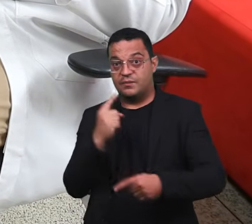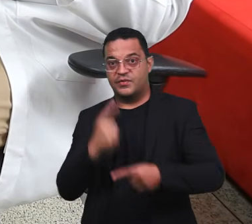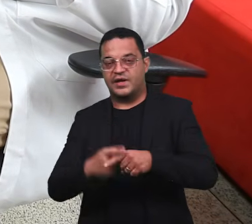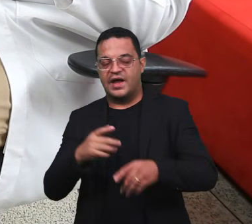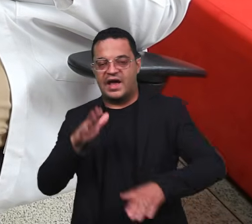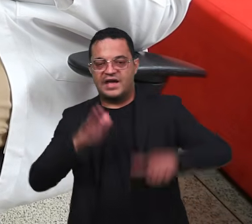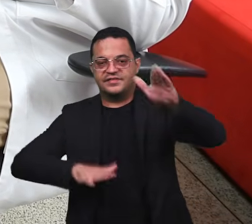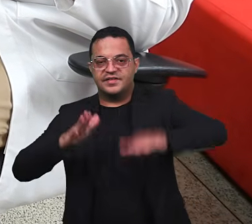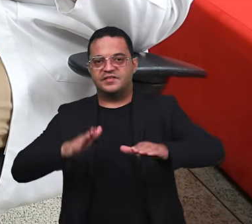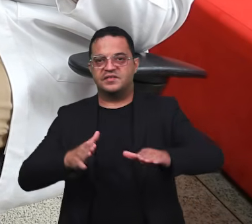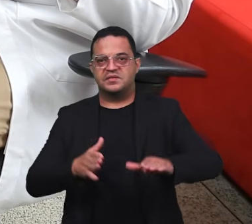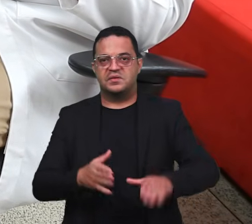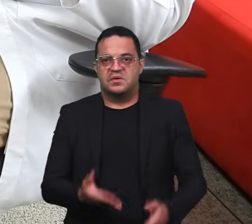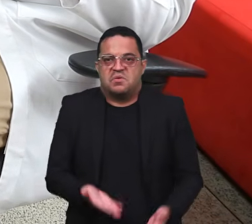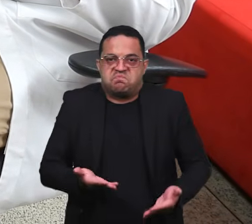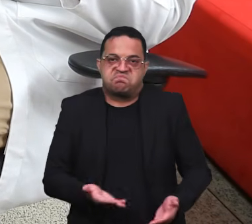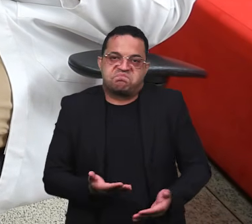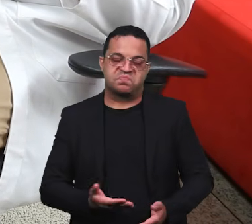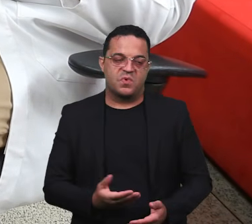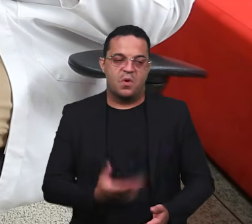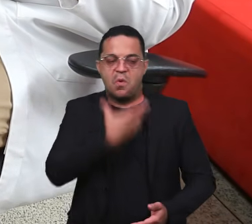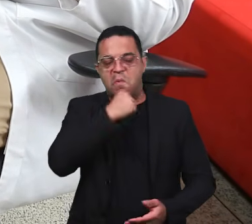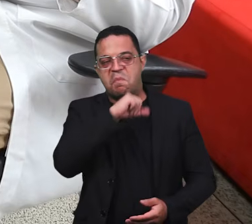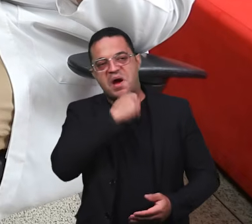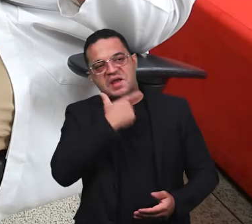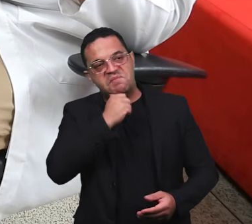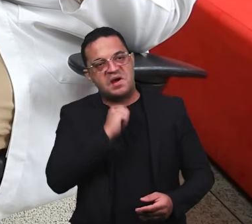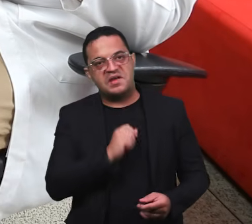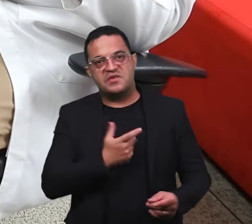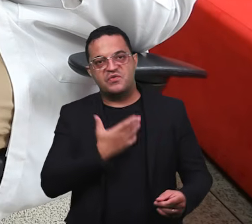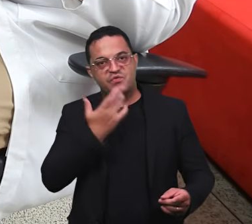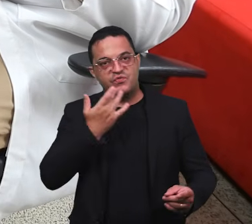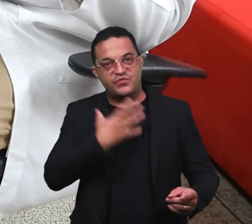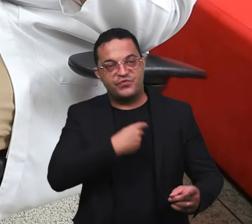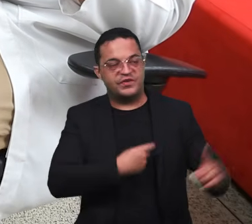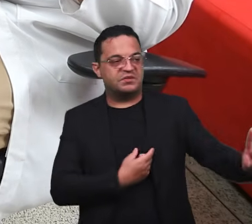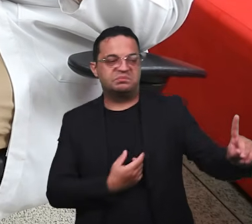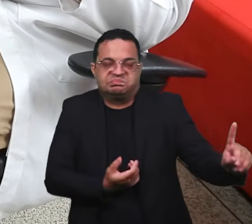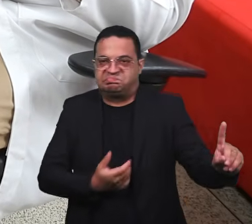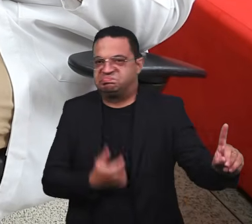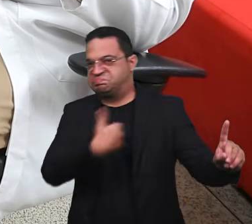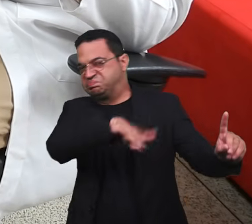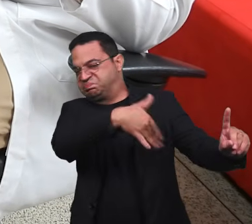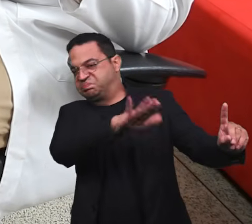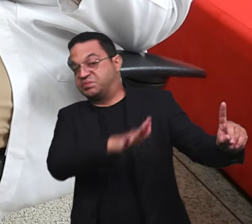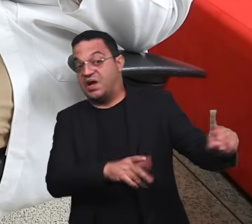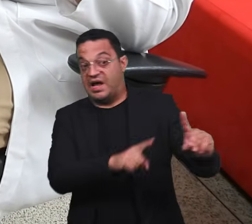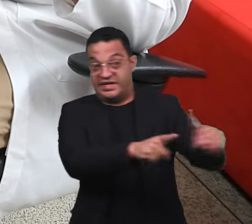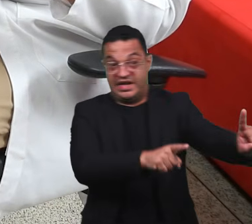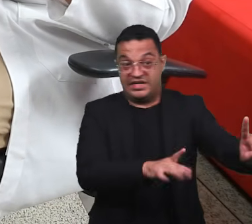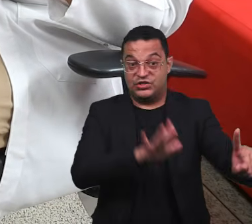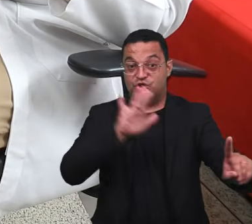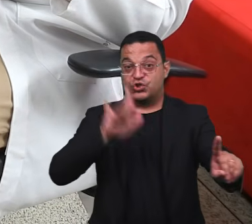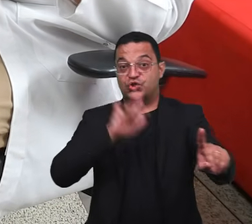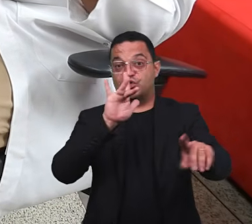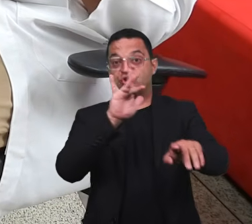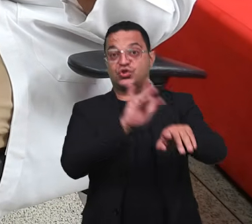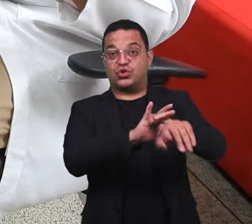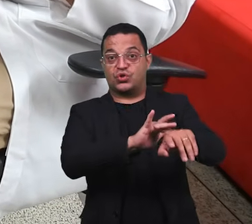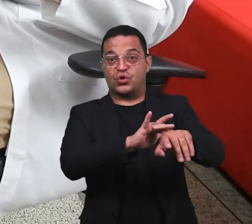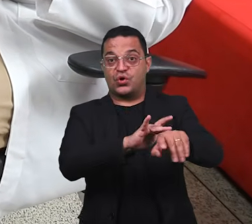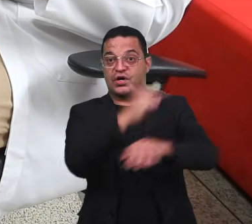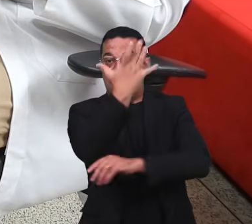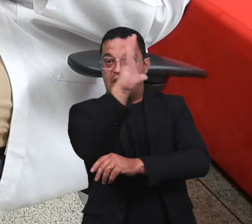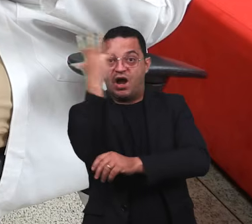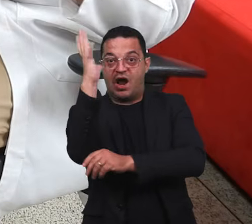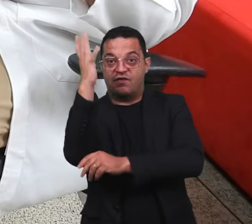ali, e o inseto está na casa dele. Isso. E muitas vezes ele é incomodado e ali ele vai se defender e vai causar realmente um transtorno, né? A gente vê